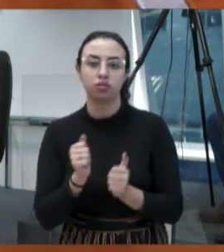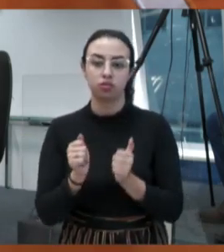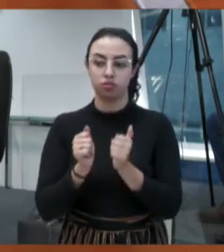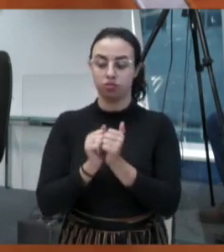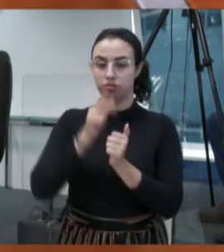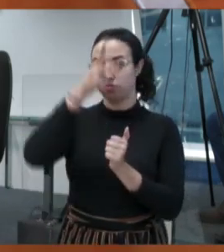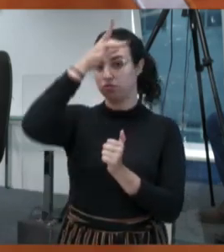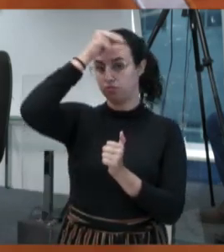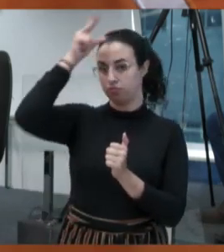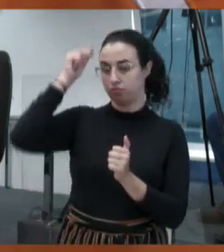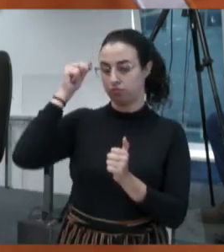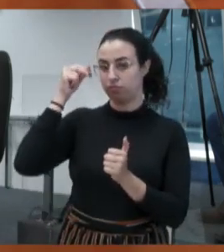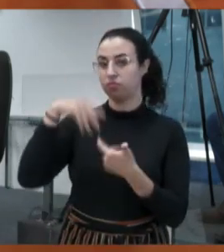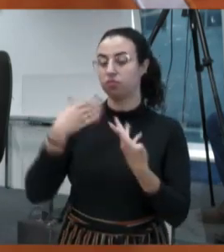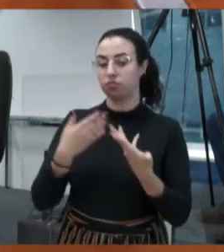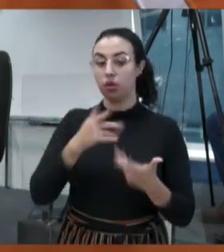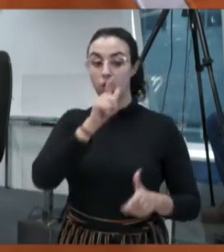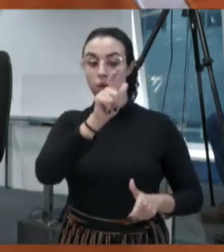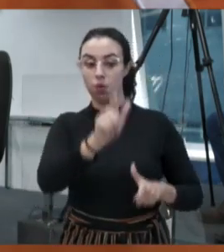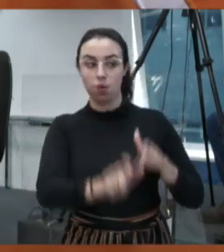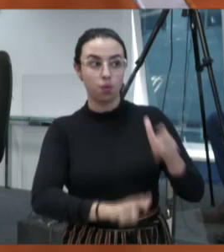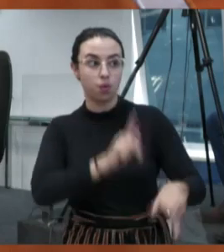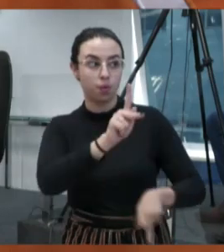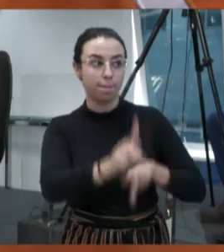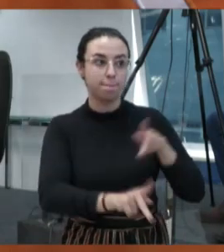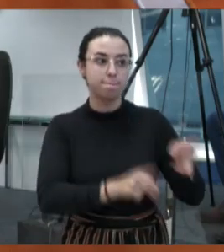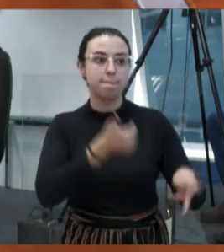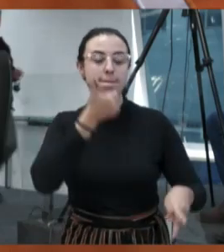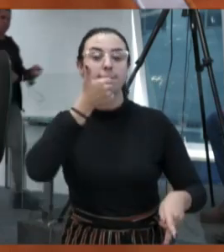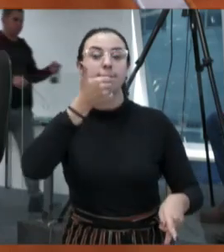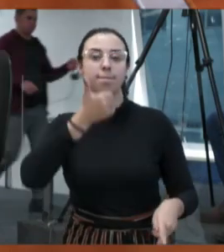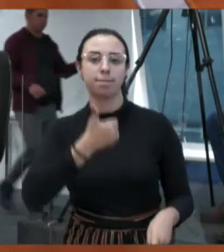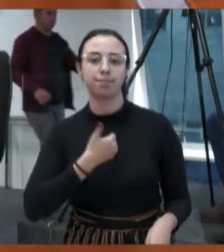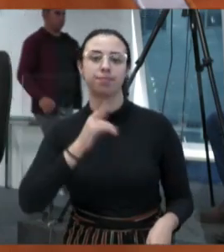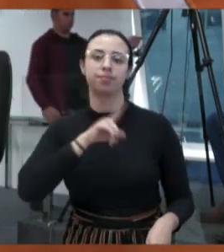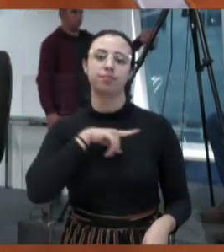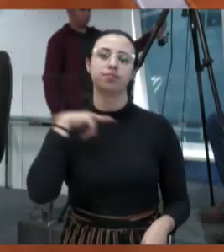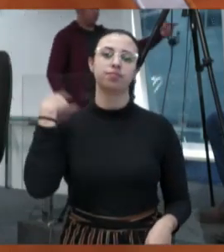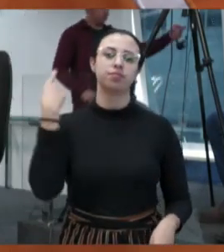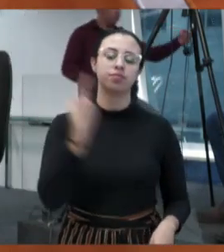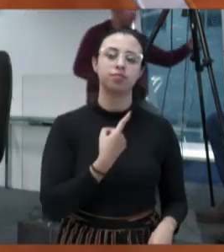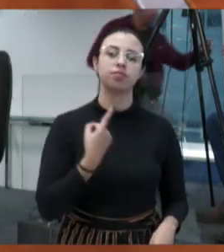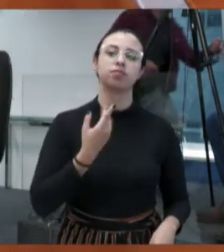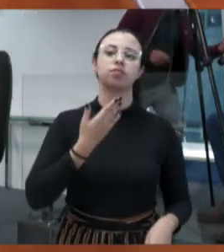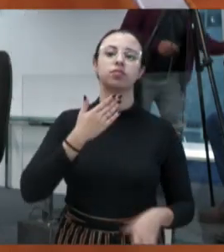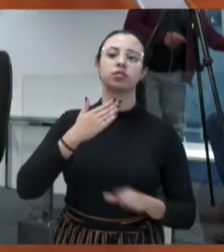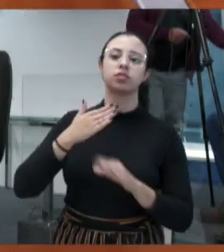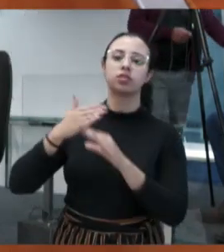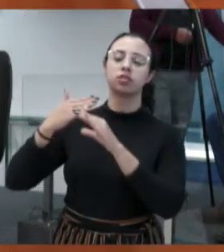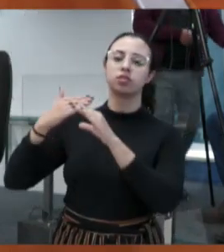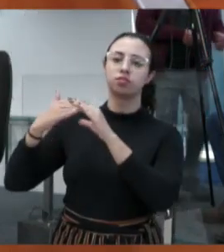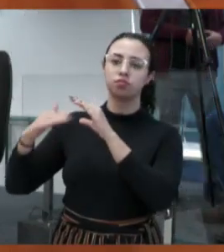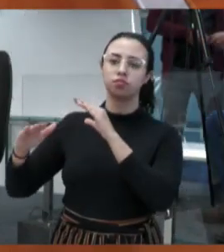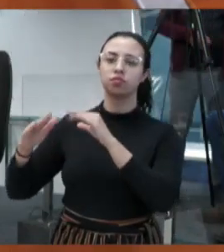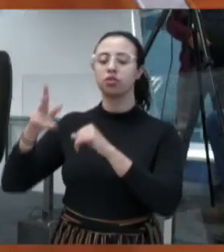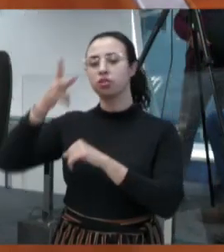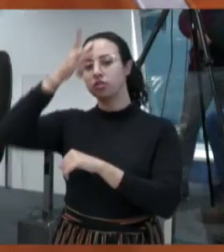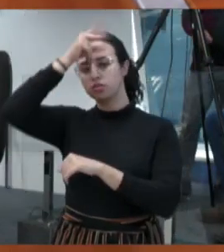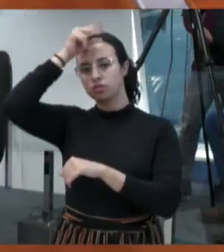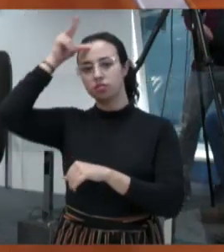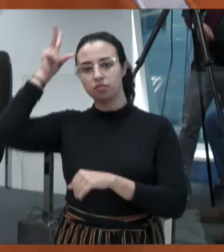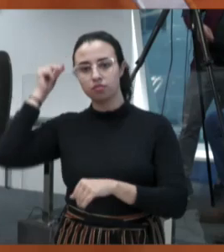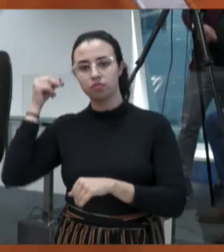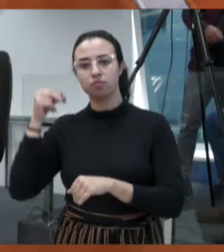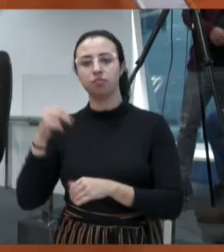Divinópolis. Então, é isso. O povo nos pede, né? E nós aqui trazemos solicitações e levamos até o prefeito, lá ele leva para a